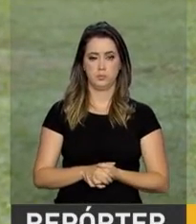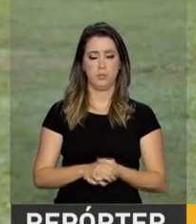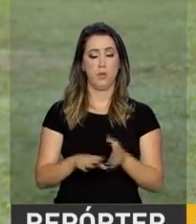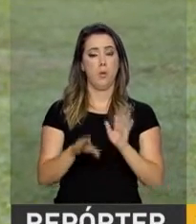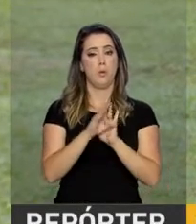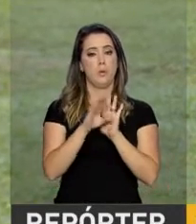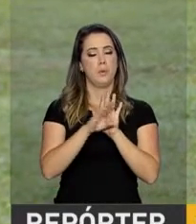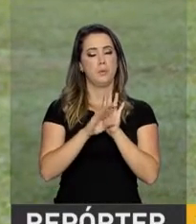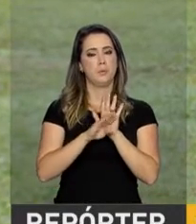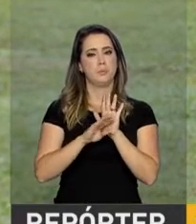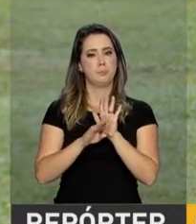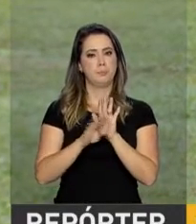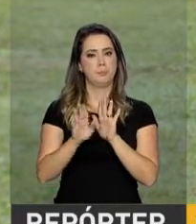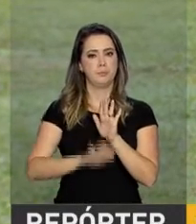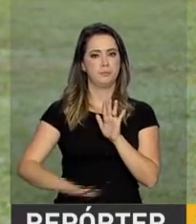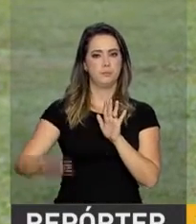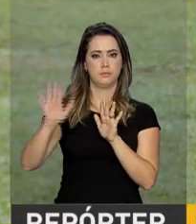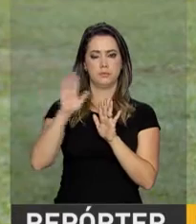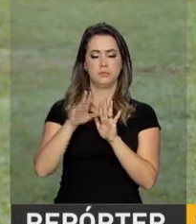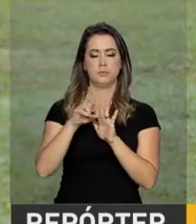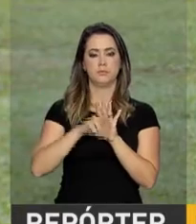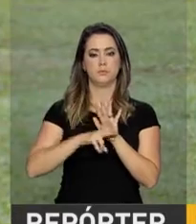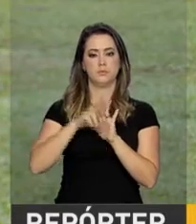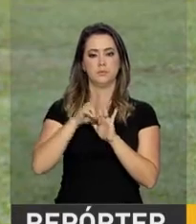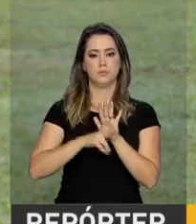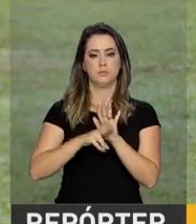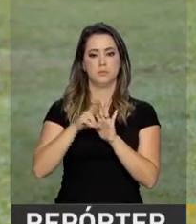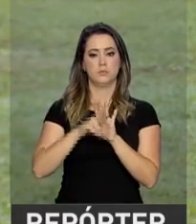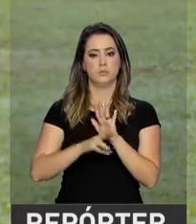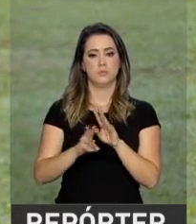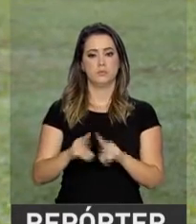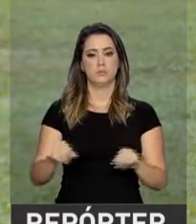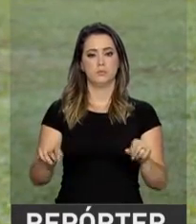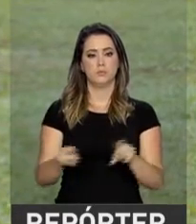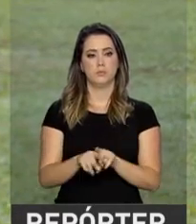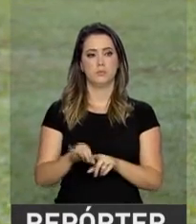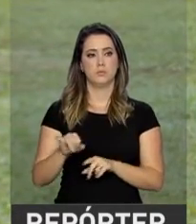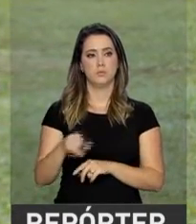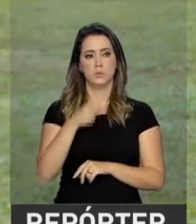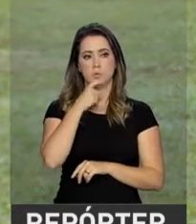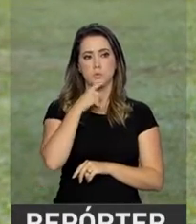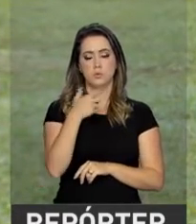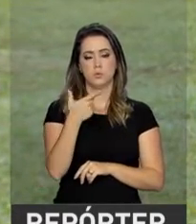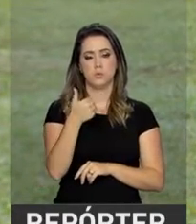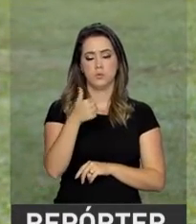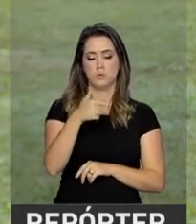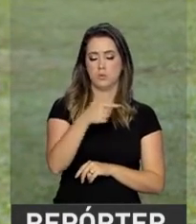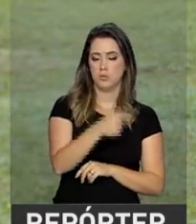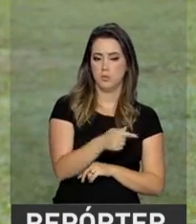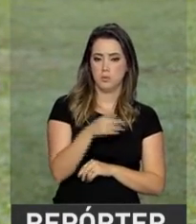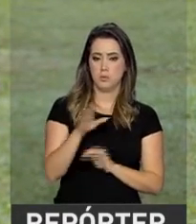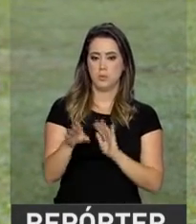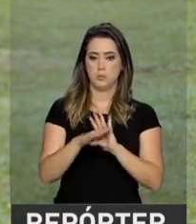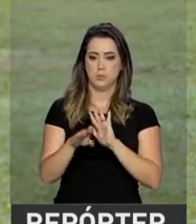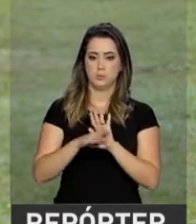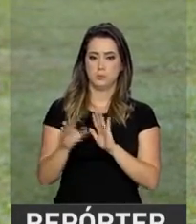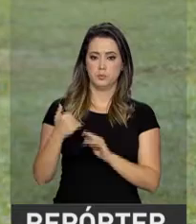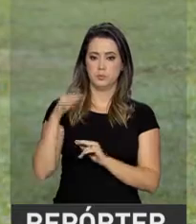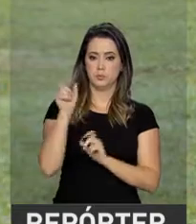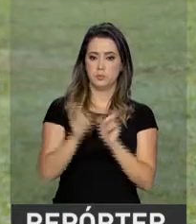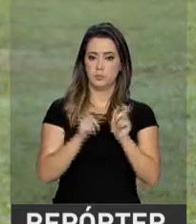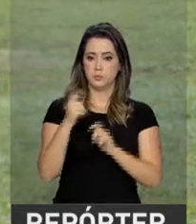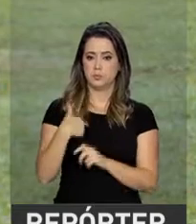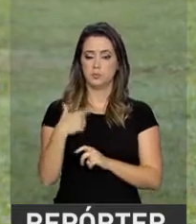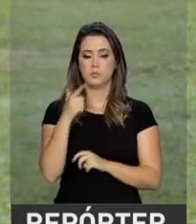regularização fundiária entrou em vigor em julho de 2017 com um programa mais assentados tiveram direito a títulos